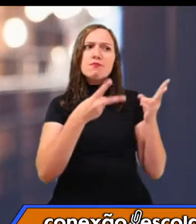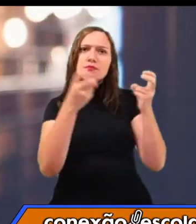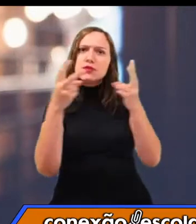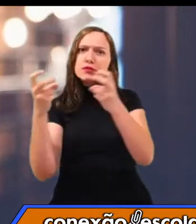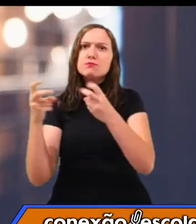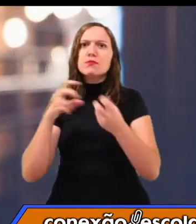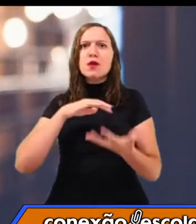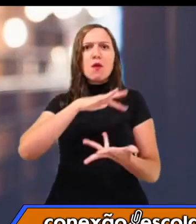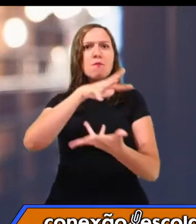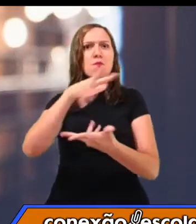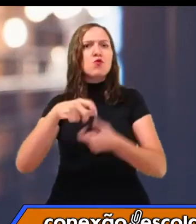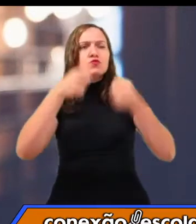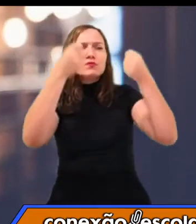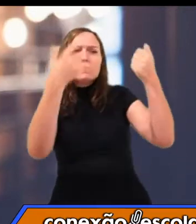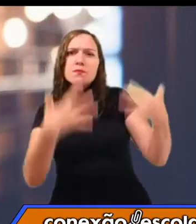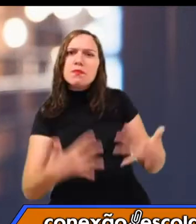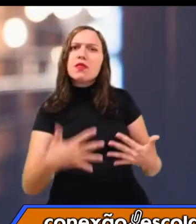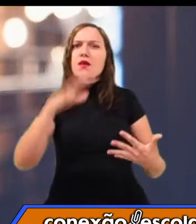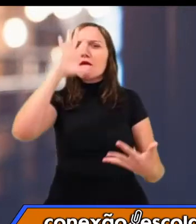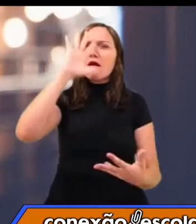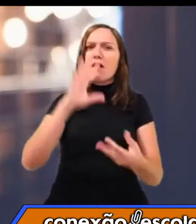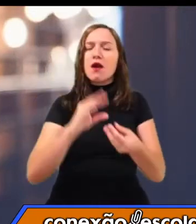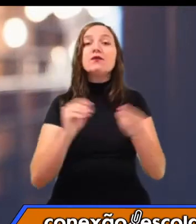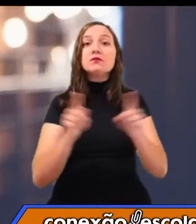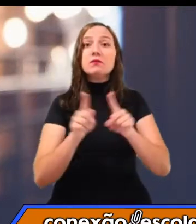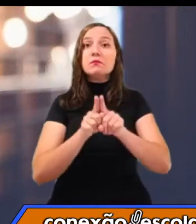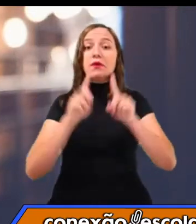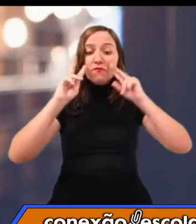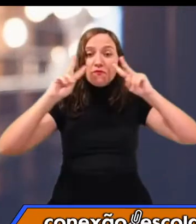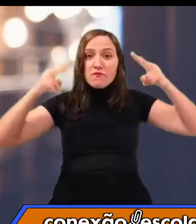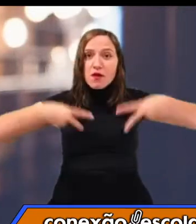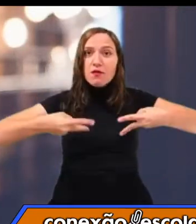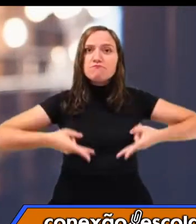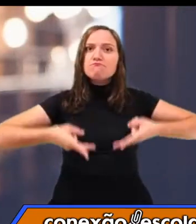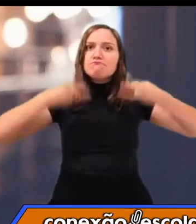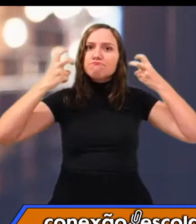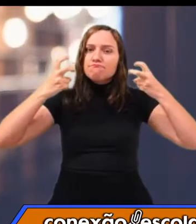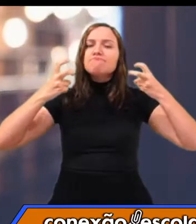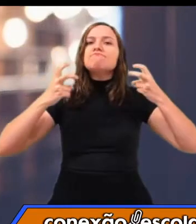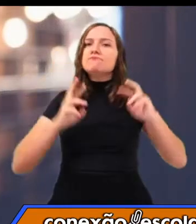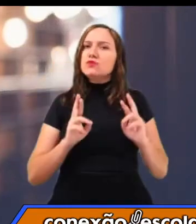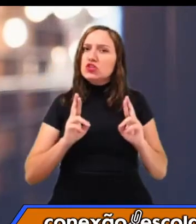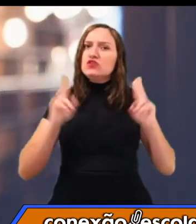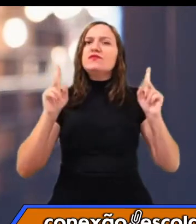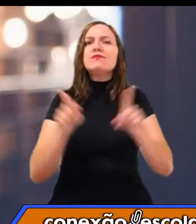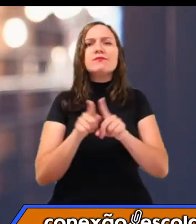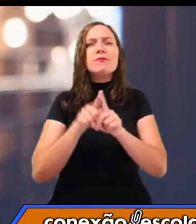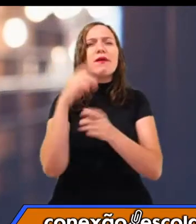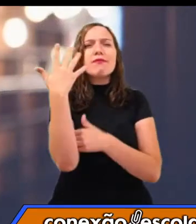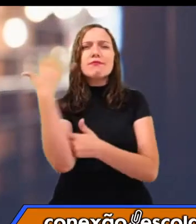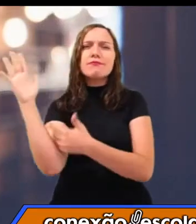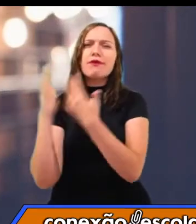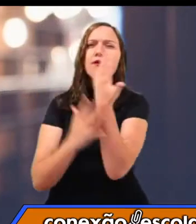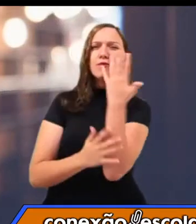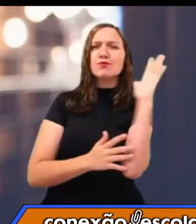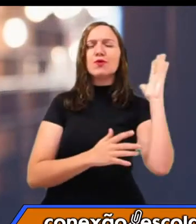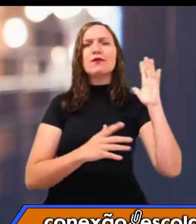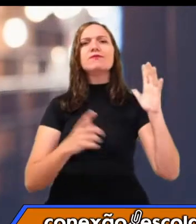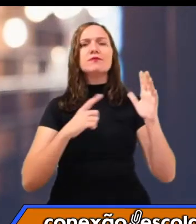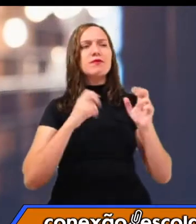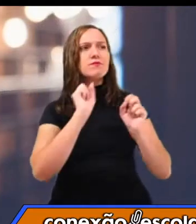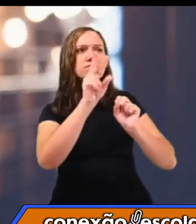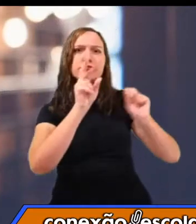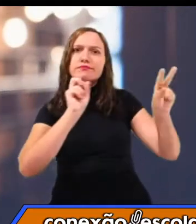na forma de o homem compreender a si mesmo, compreender a natureza, né? E também passava por grandes mudanças